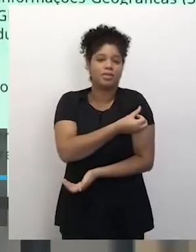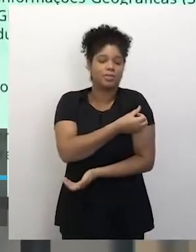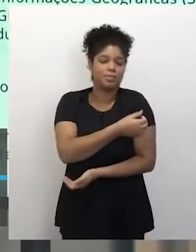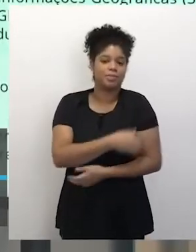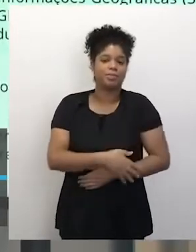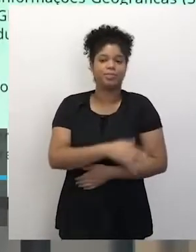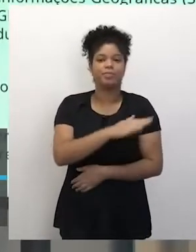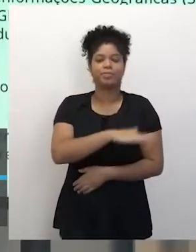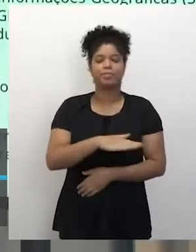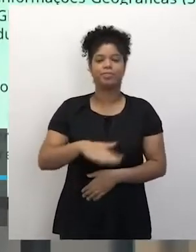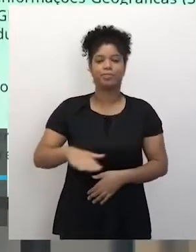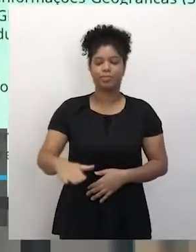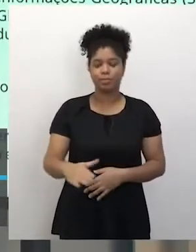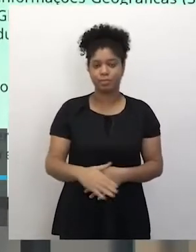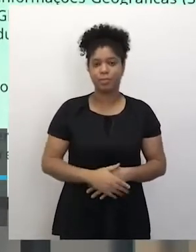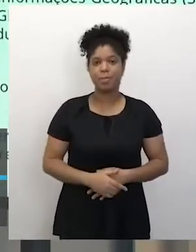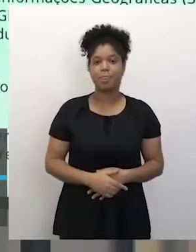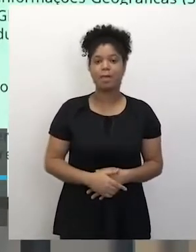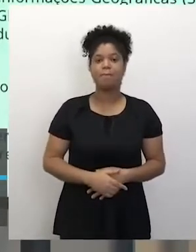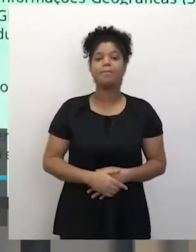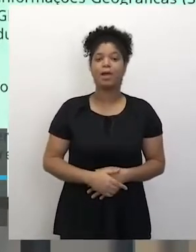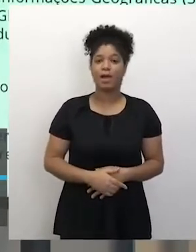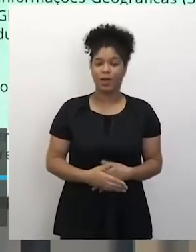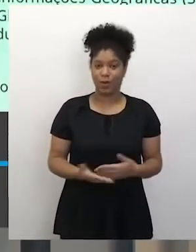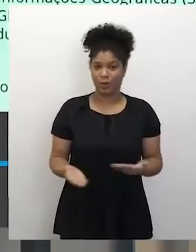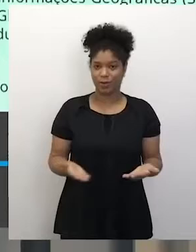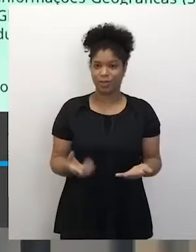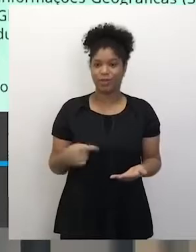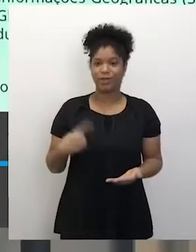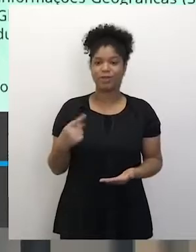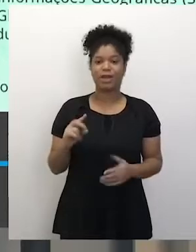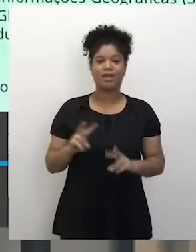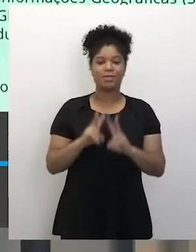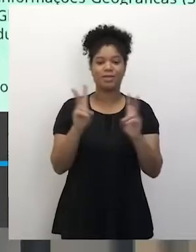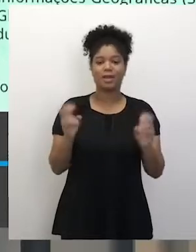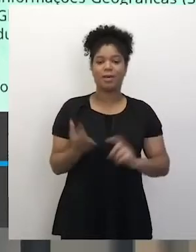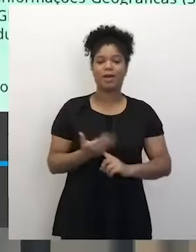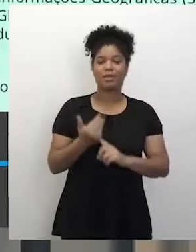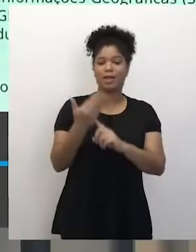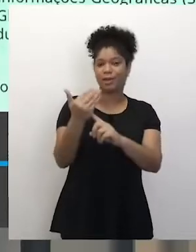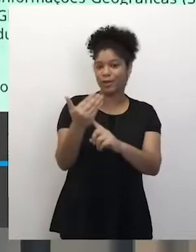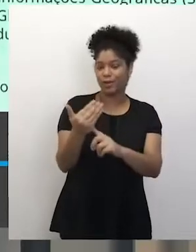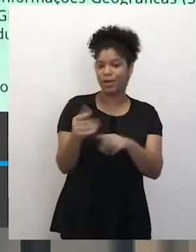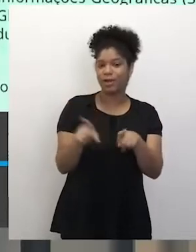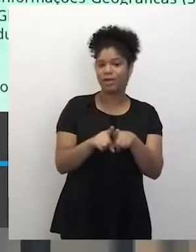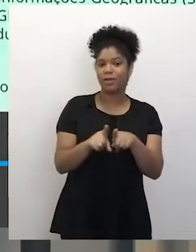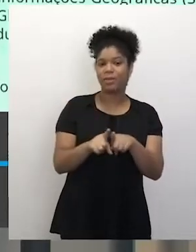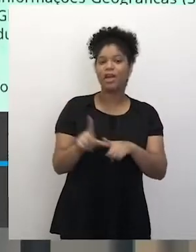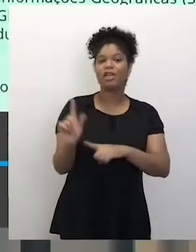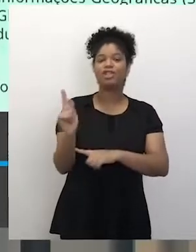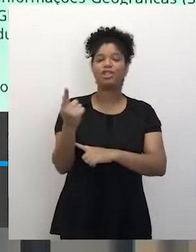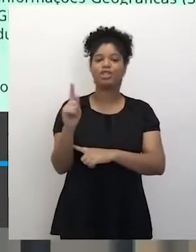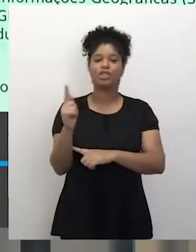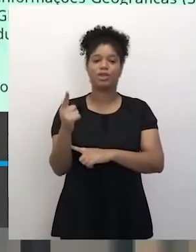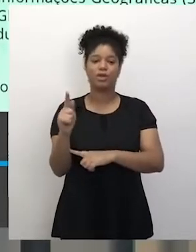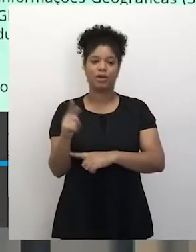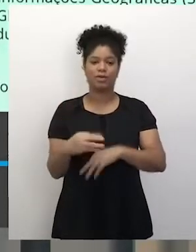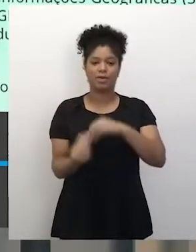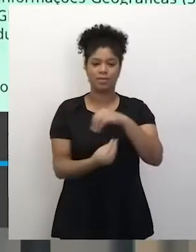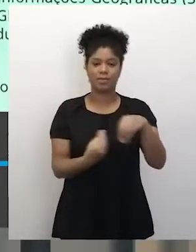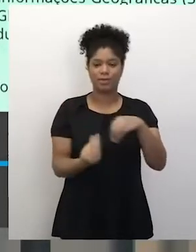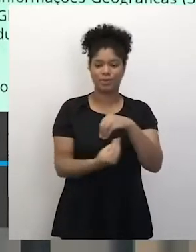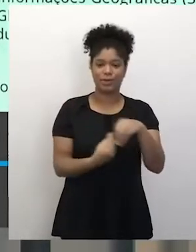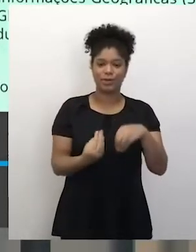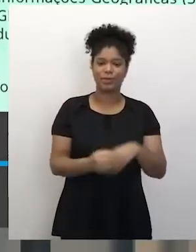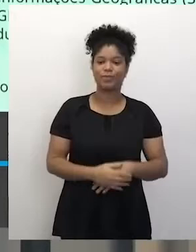ensino fundamental dos anos finais. Vamos falar aí de tecnologia, junto com a geografia, mas antes disso, o professor Carlos